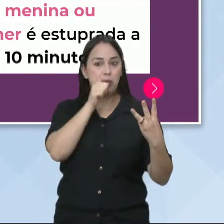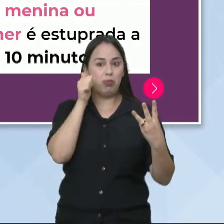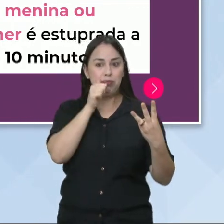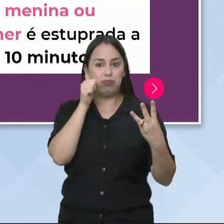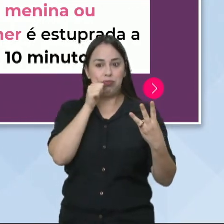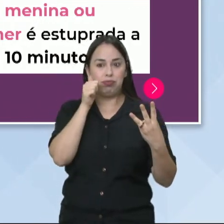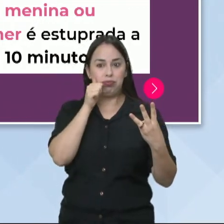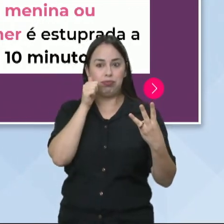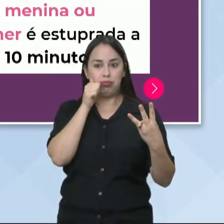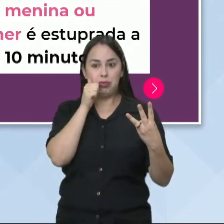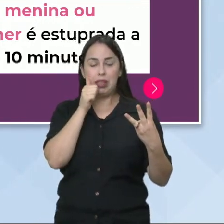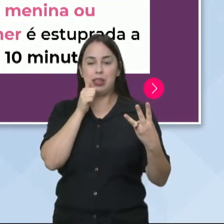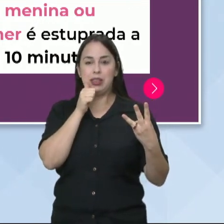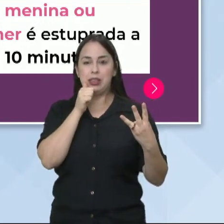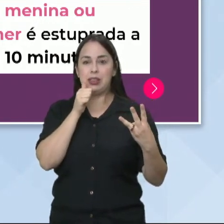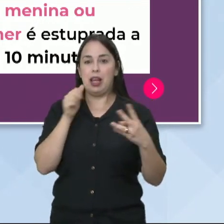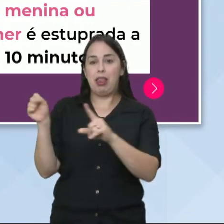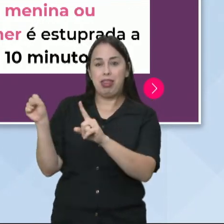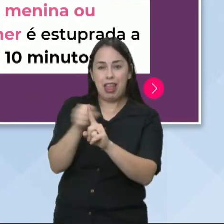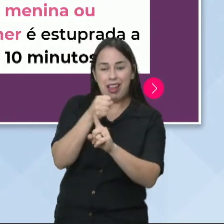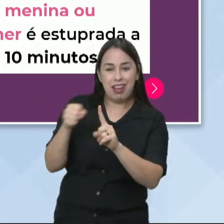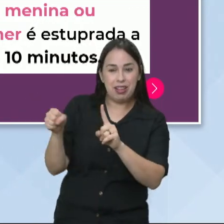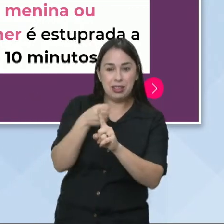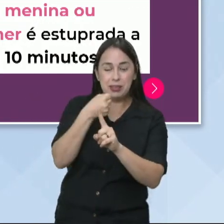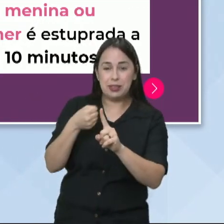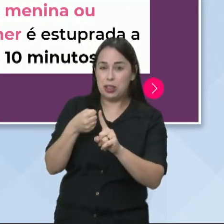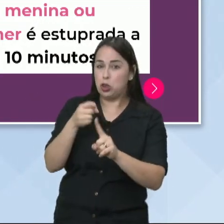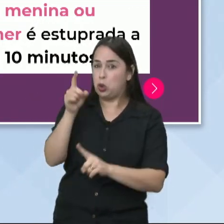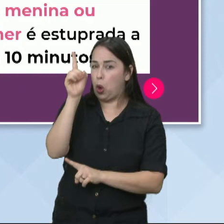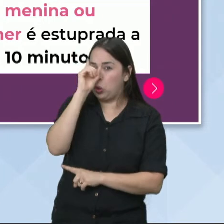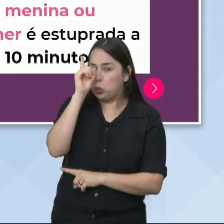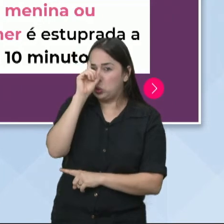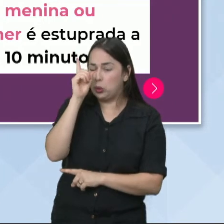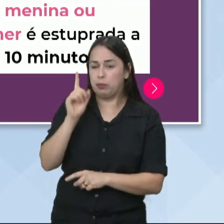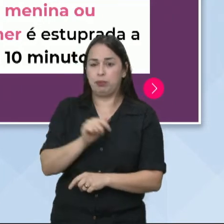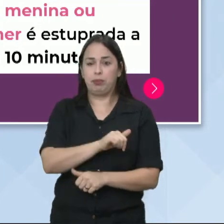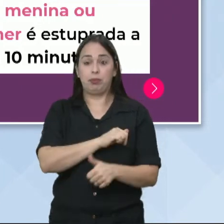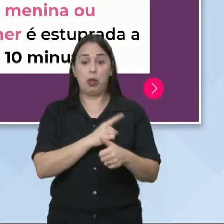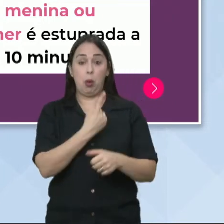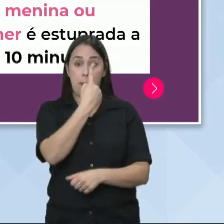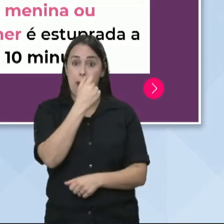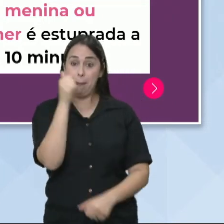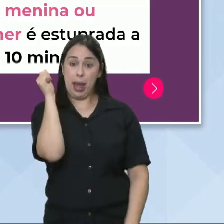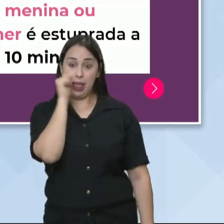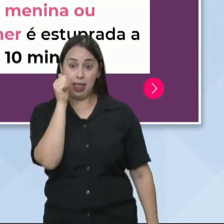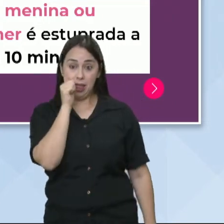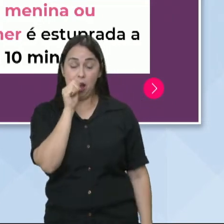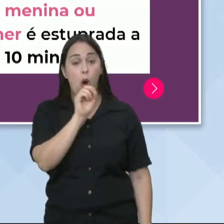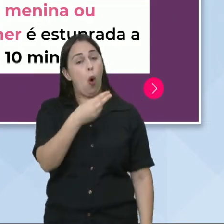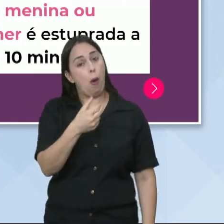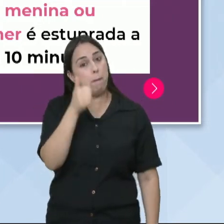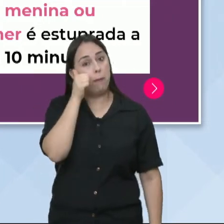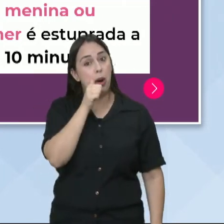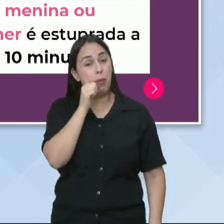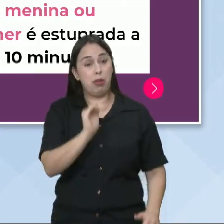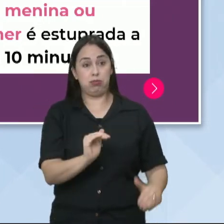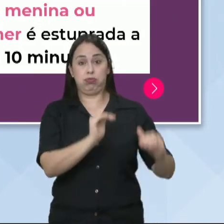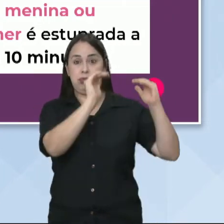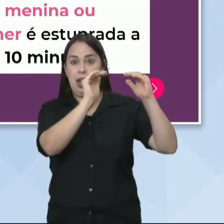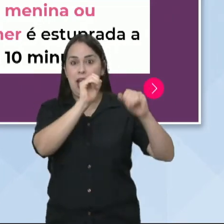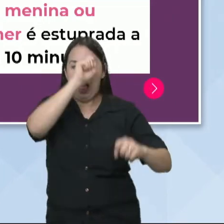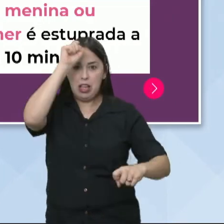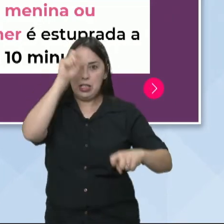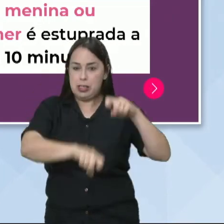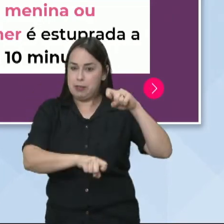de feminicídio a cada um dia. Uma menina ou uma mulher é estuprada